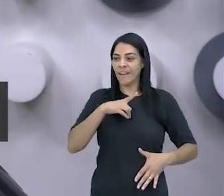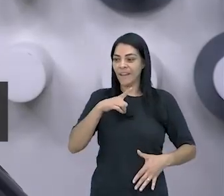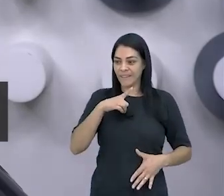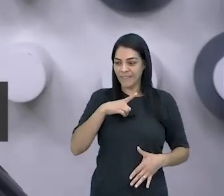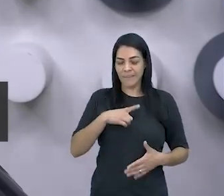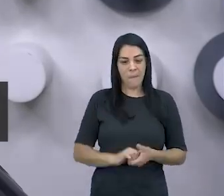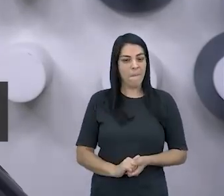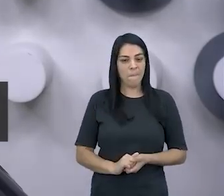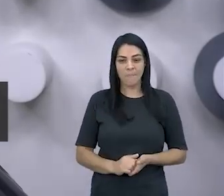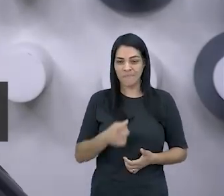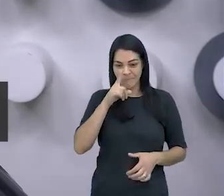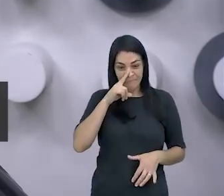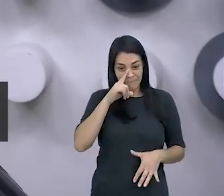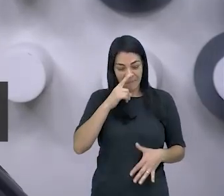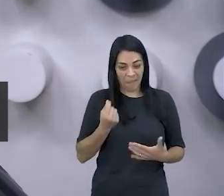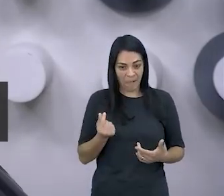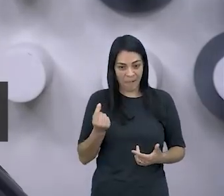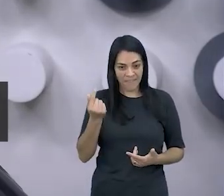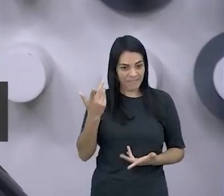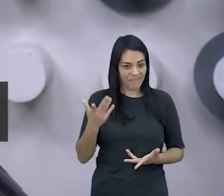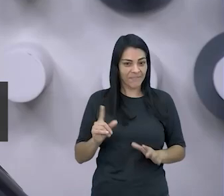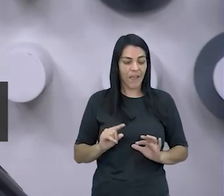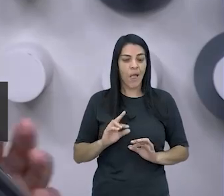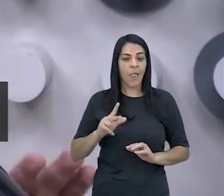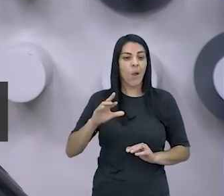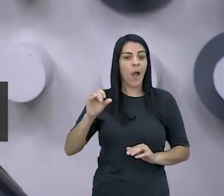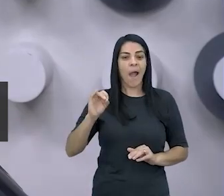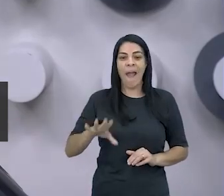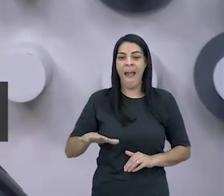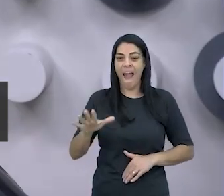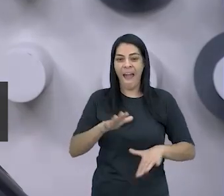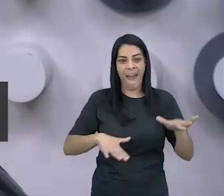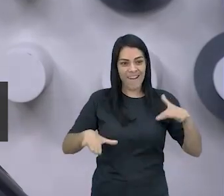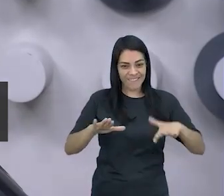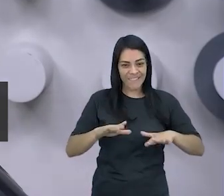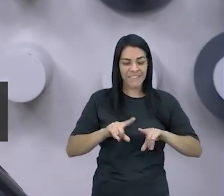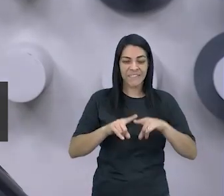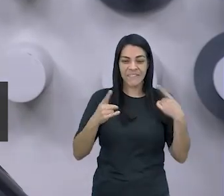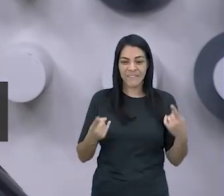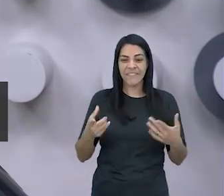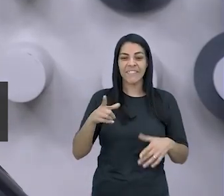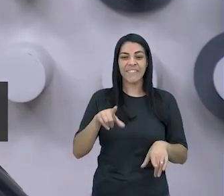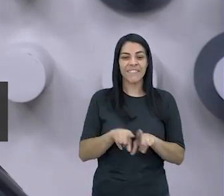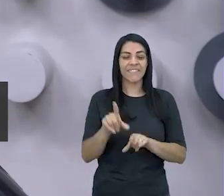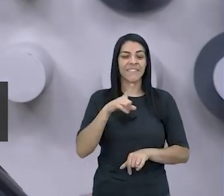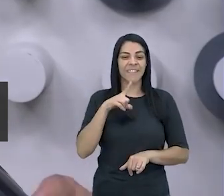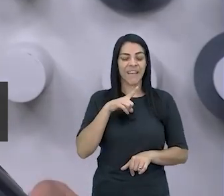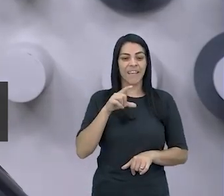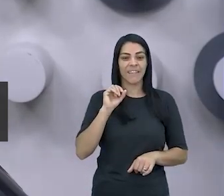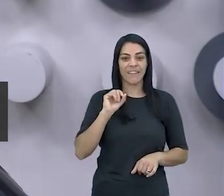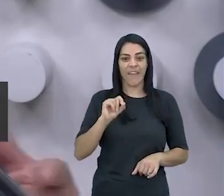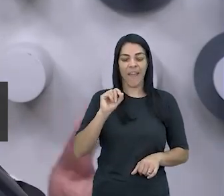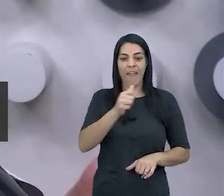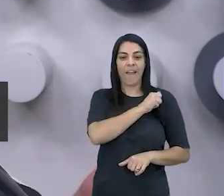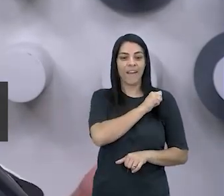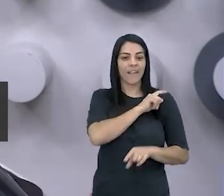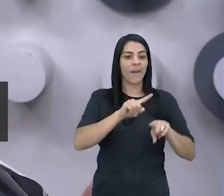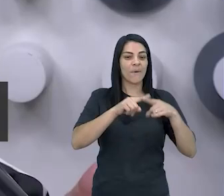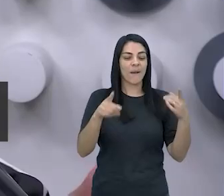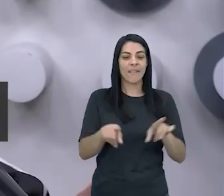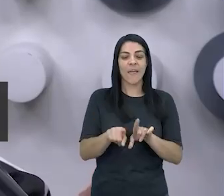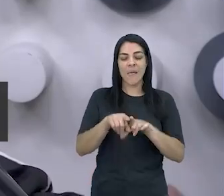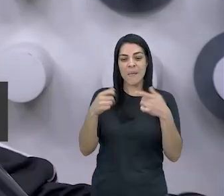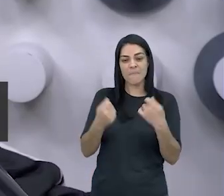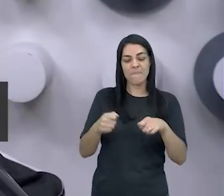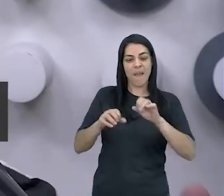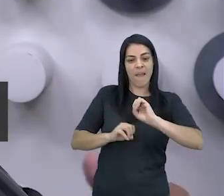financeiros, risco financeiro não é só o risco de mercado. A gente sabe que a gente está lidando com alunos, mas eu também preciso